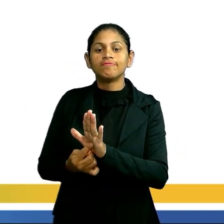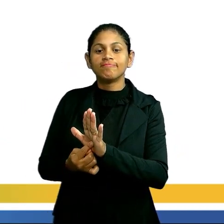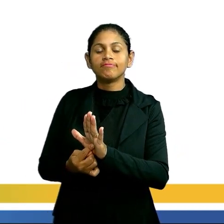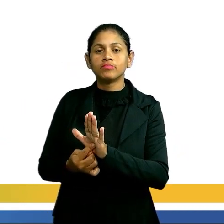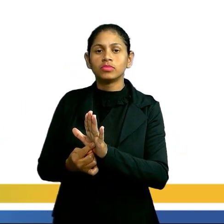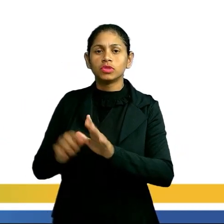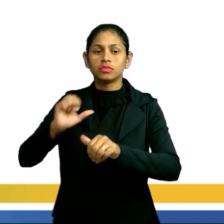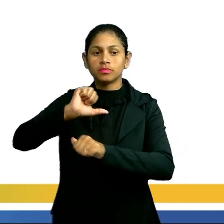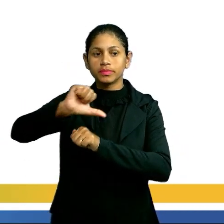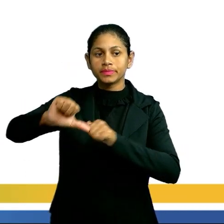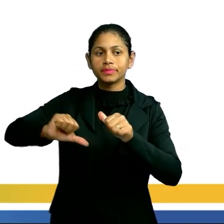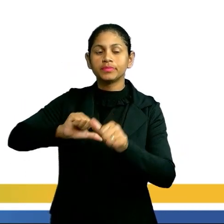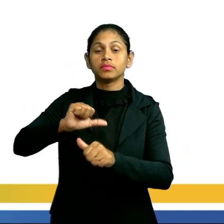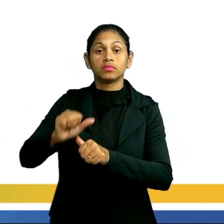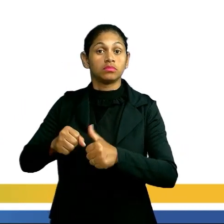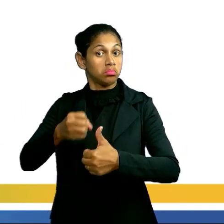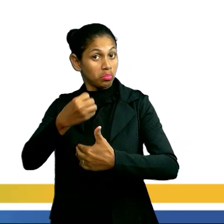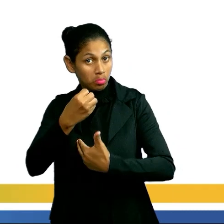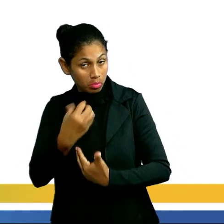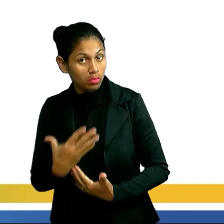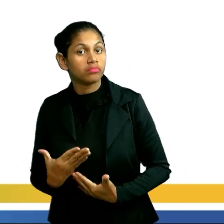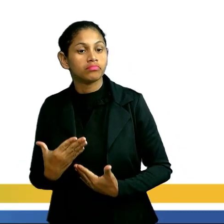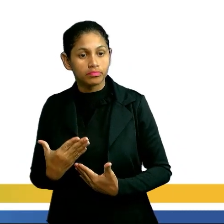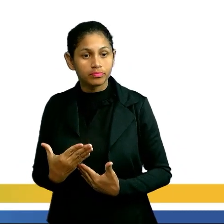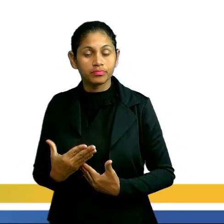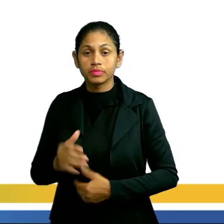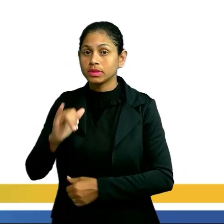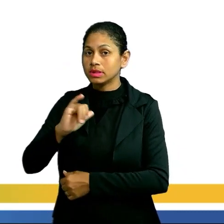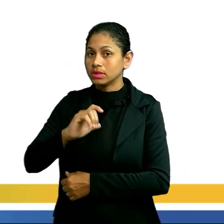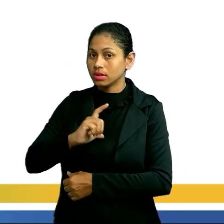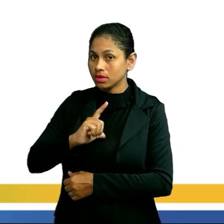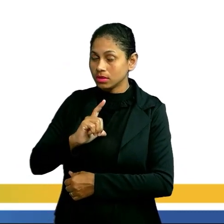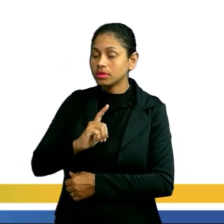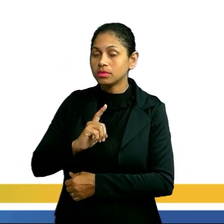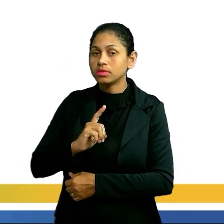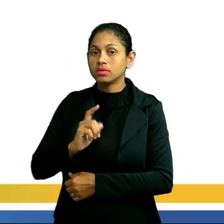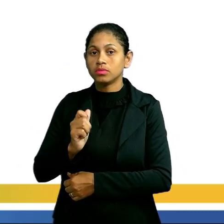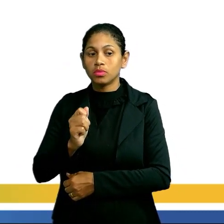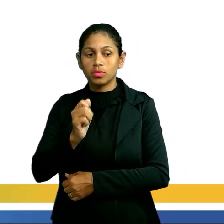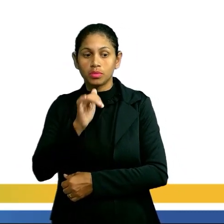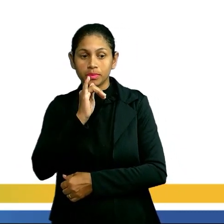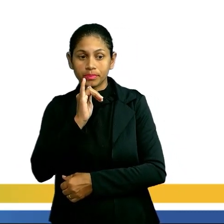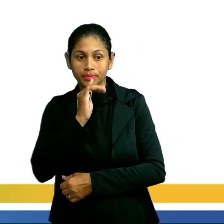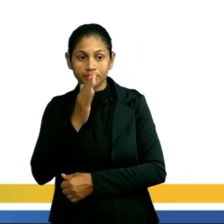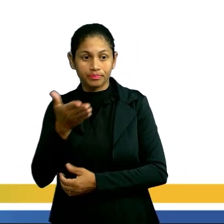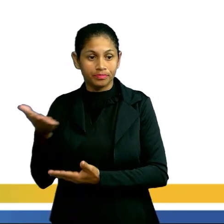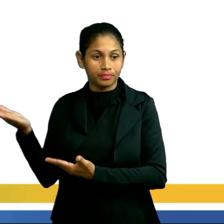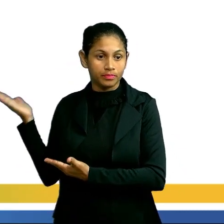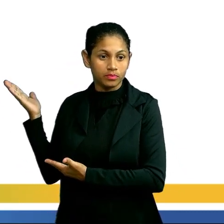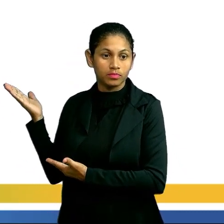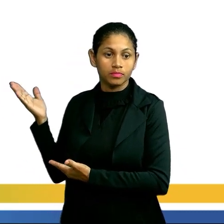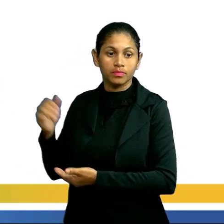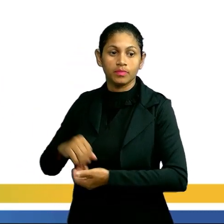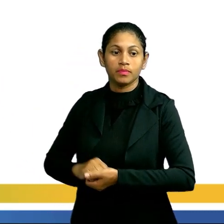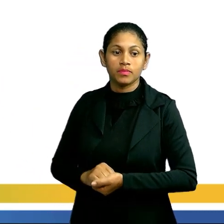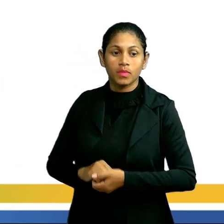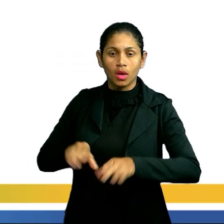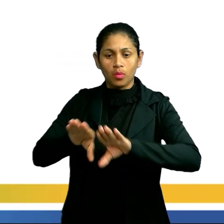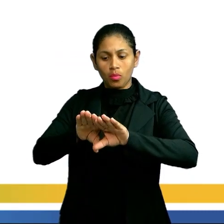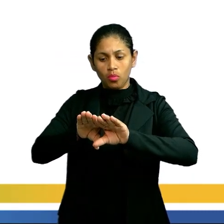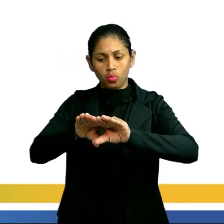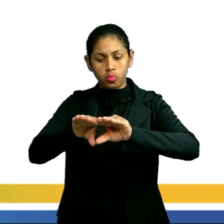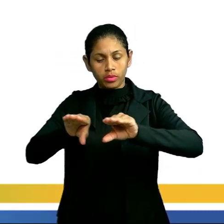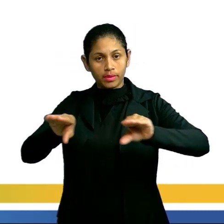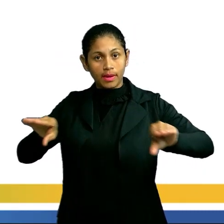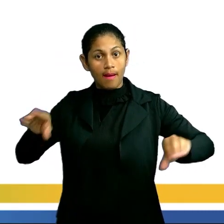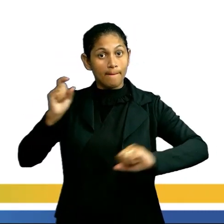uma variação de temperatura. Temos aqui um exemplo, né, de uma barra de metal. Essa barra de metal está sendo